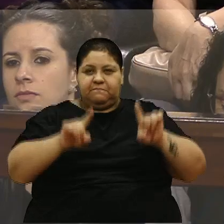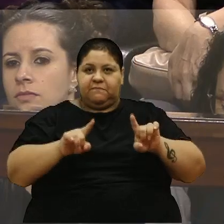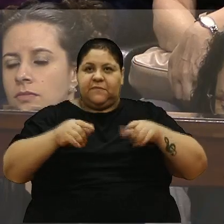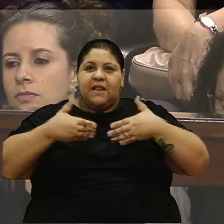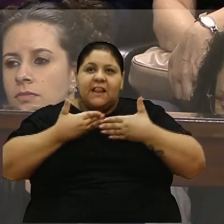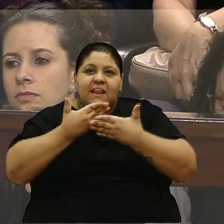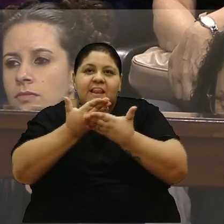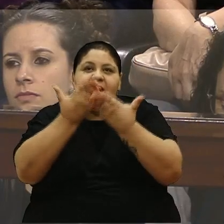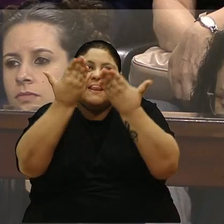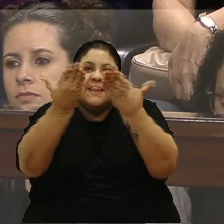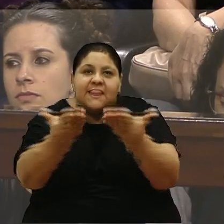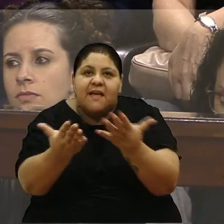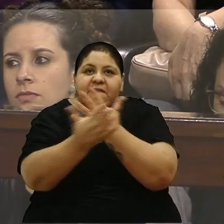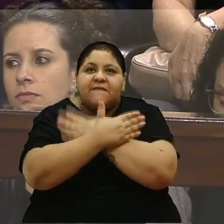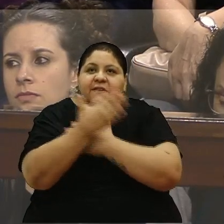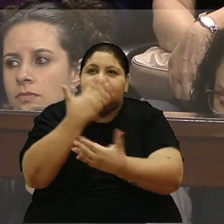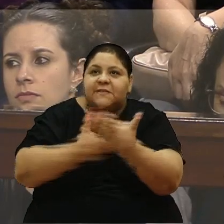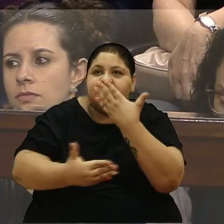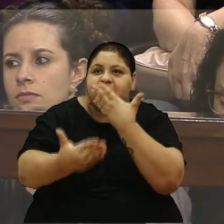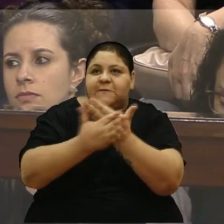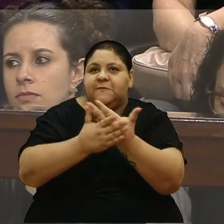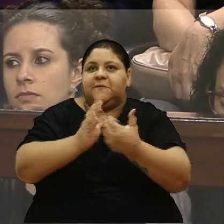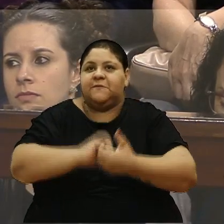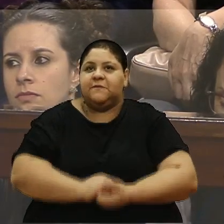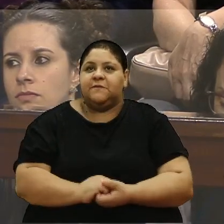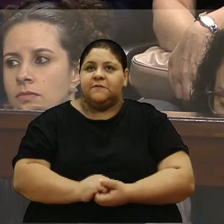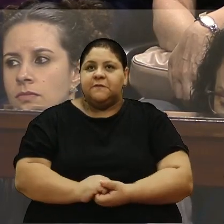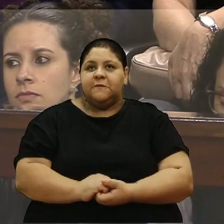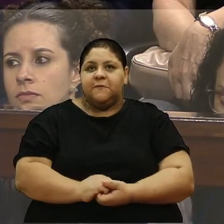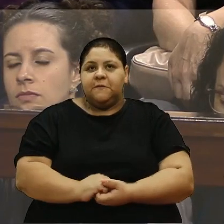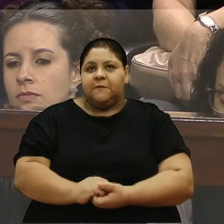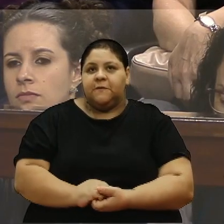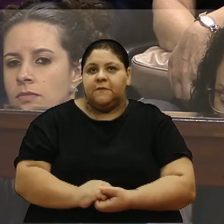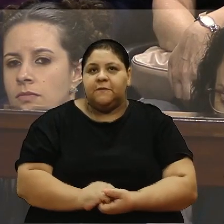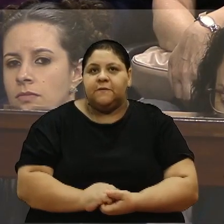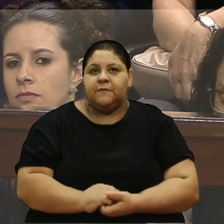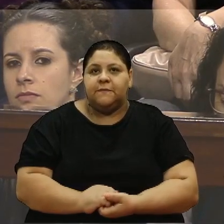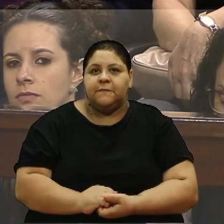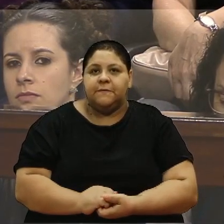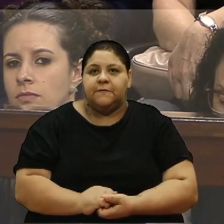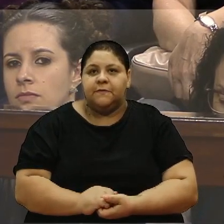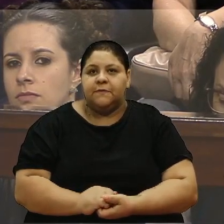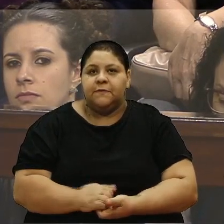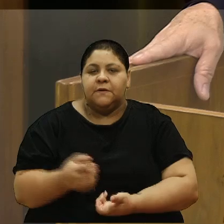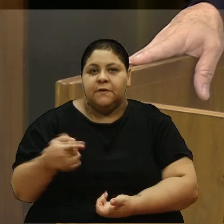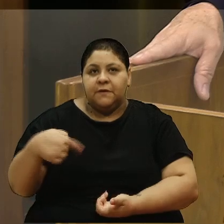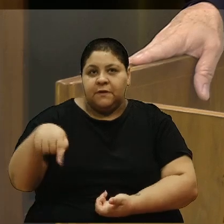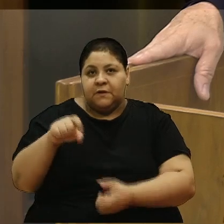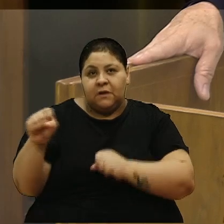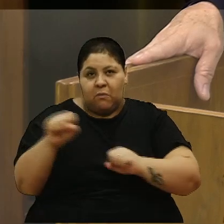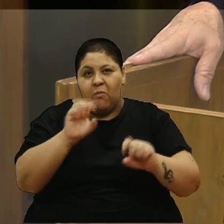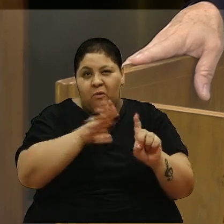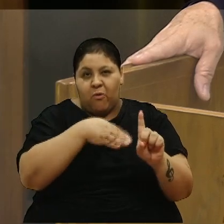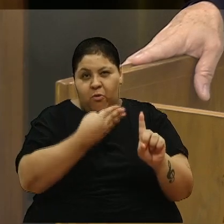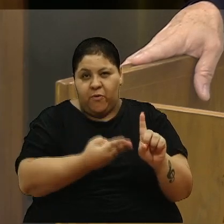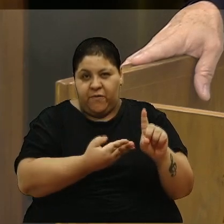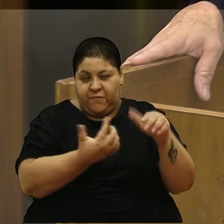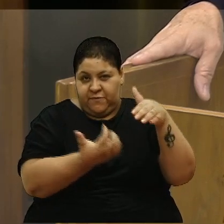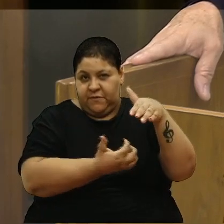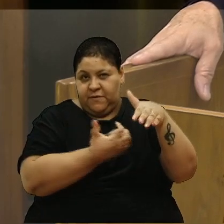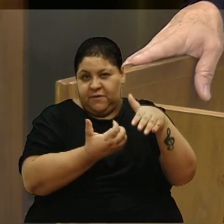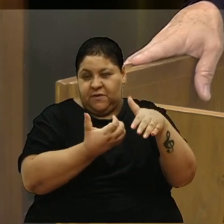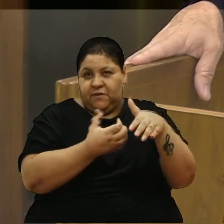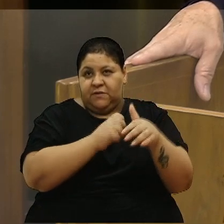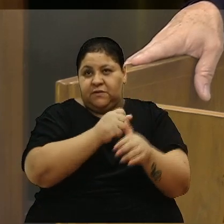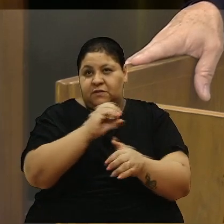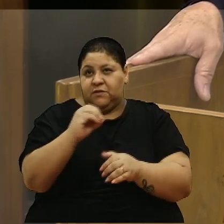todos, dizer, né, que quando a gente pode homenagear uma empresa de 80